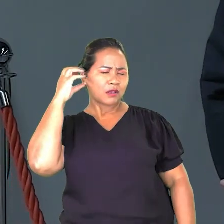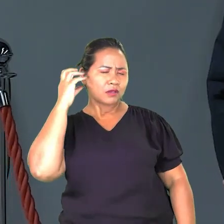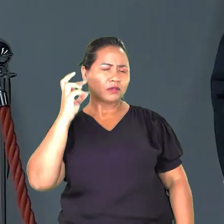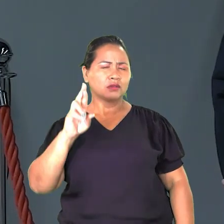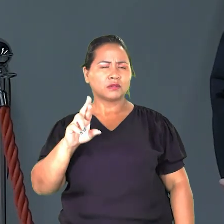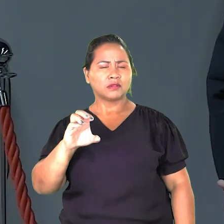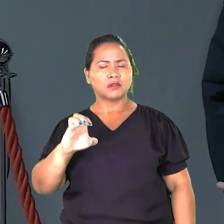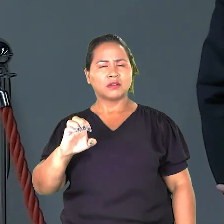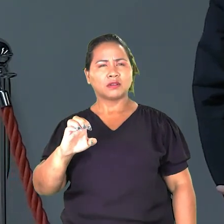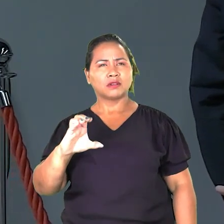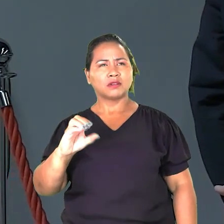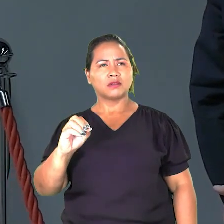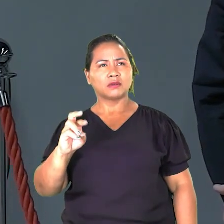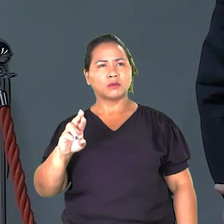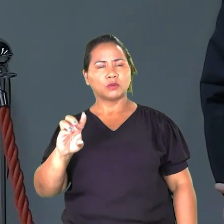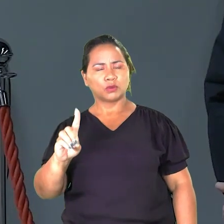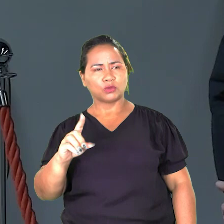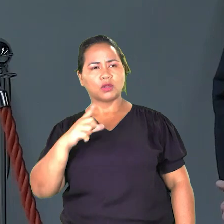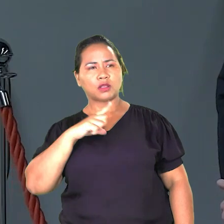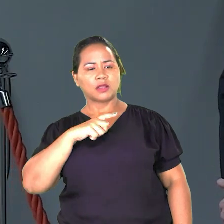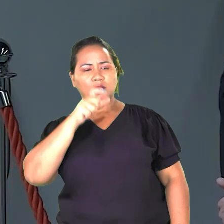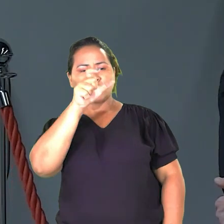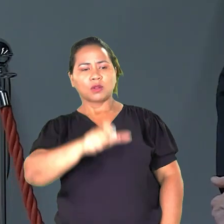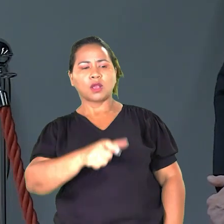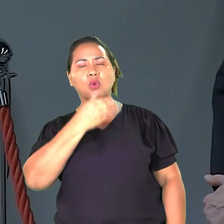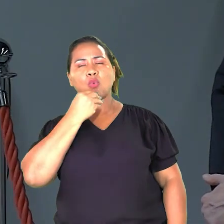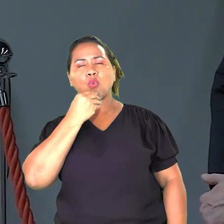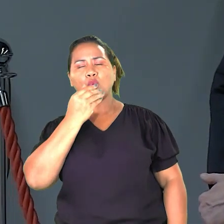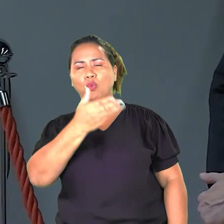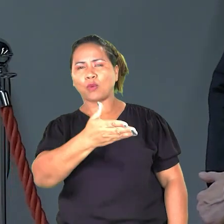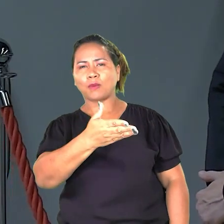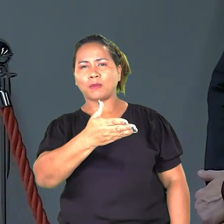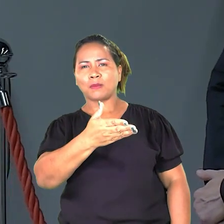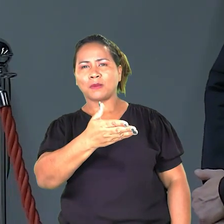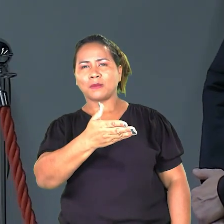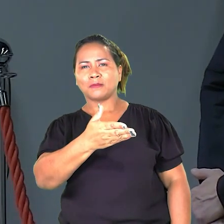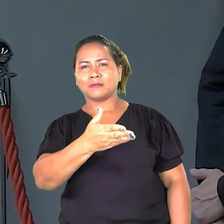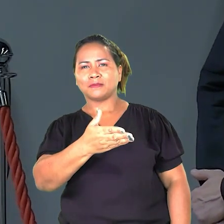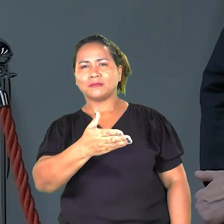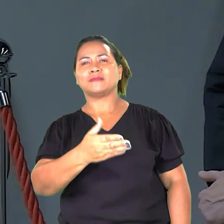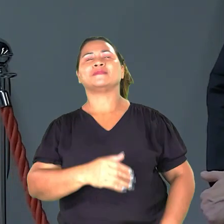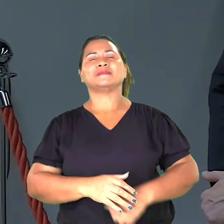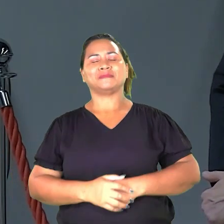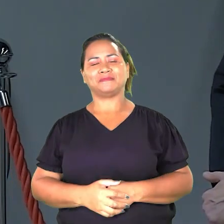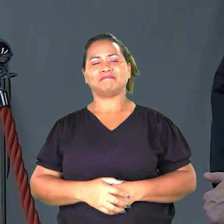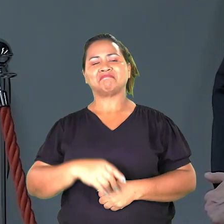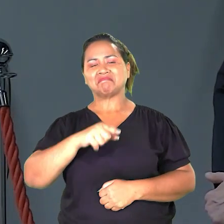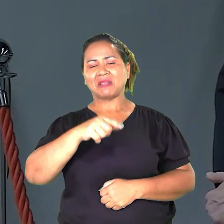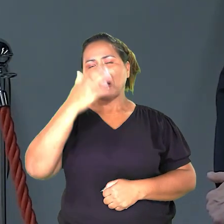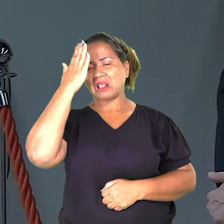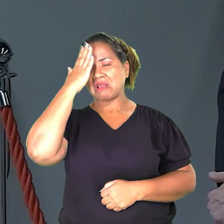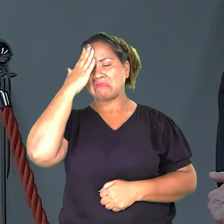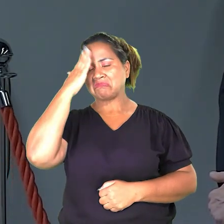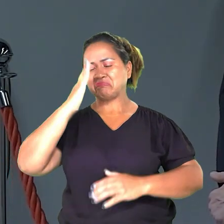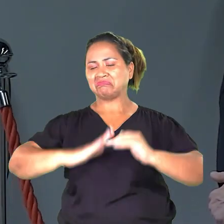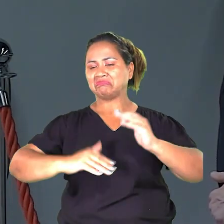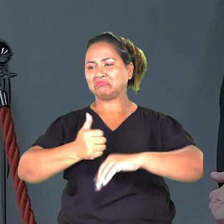1932. E no programa da Rádio Record, comandada pelo locutor César